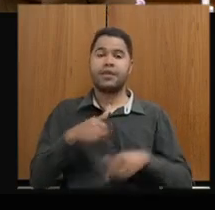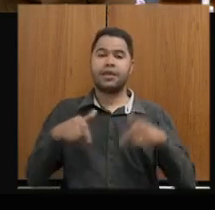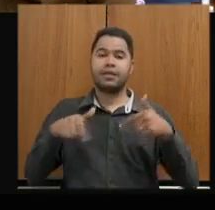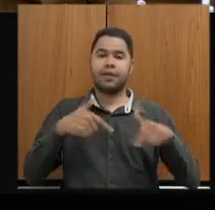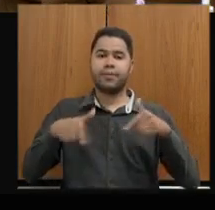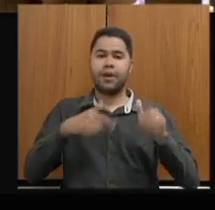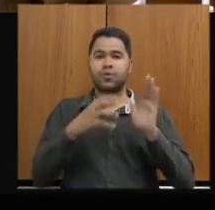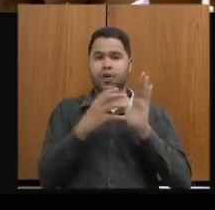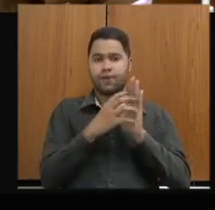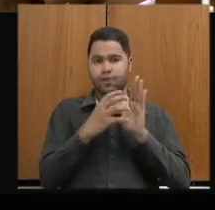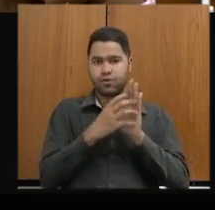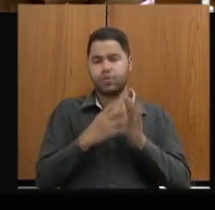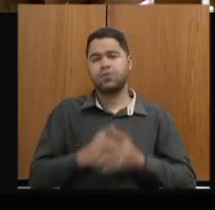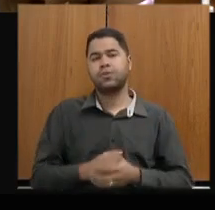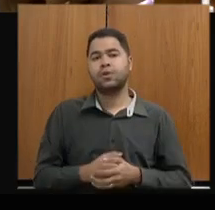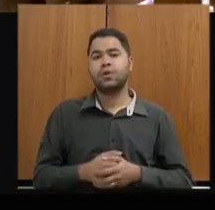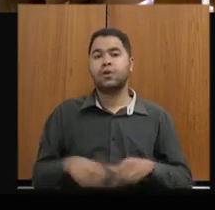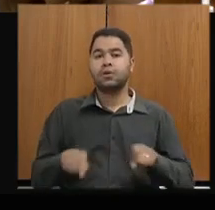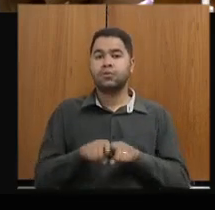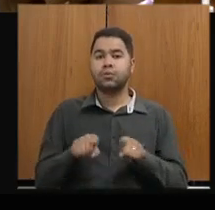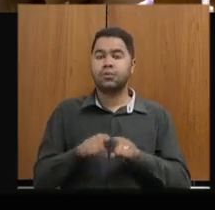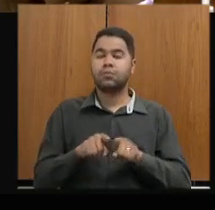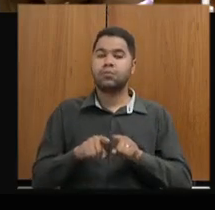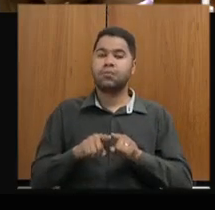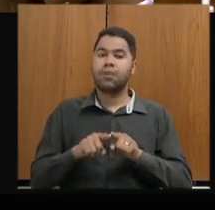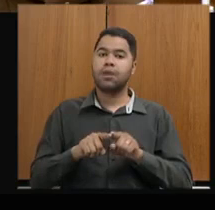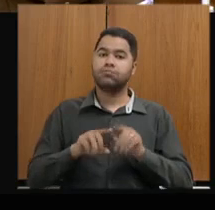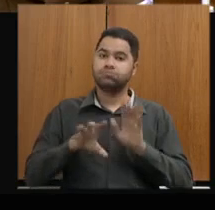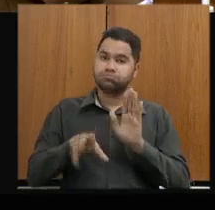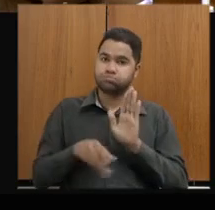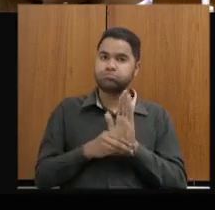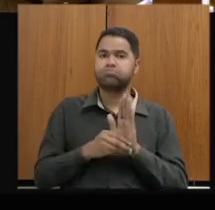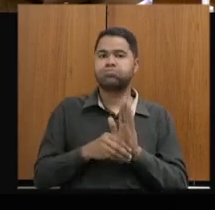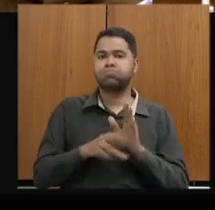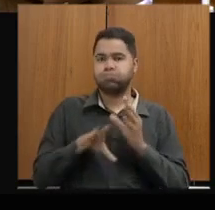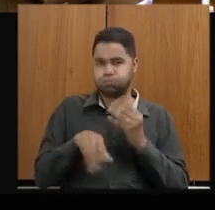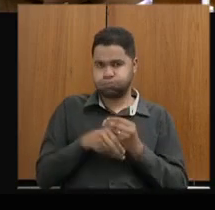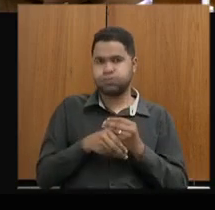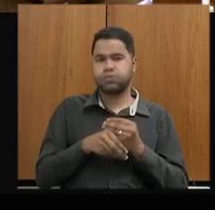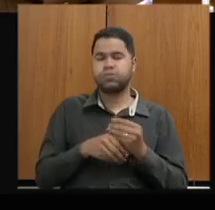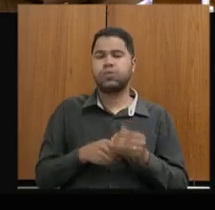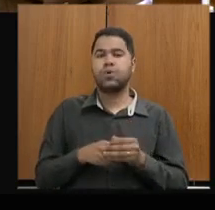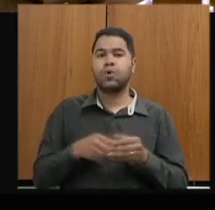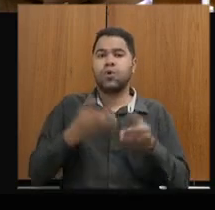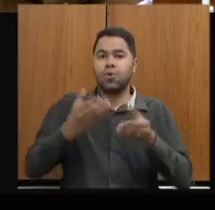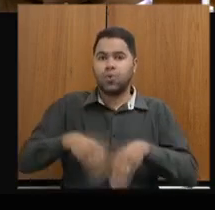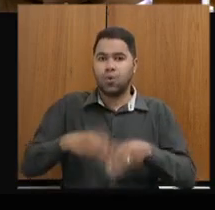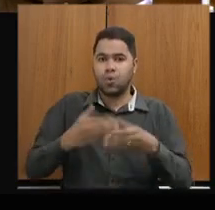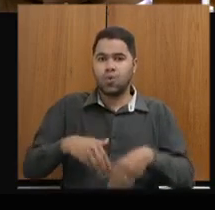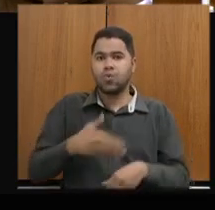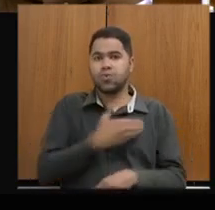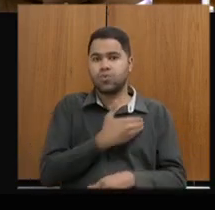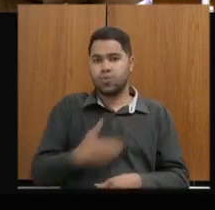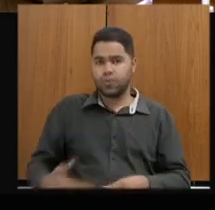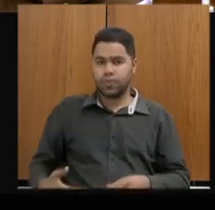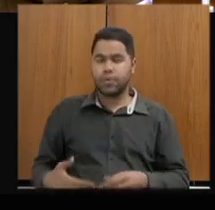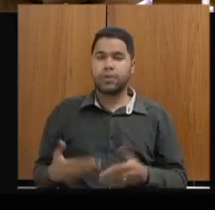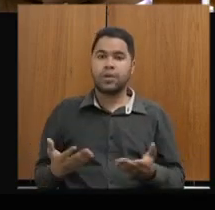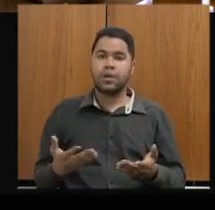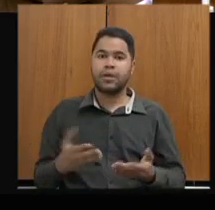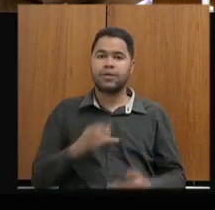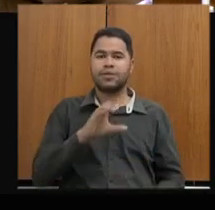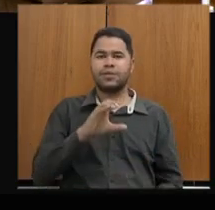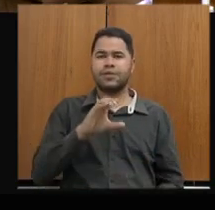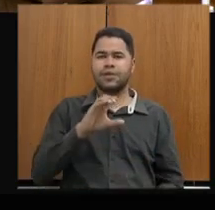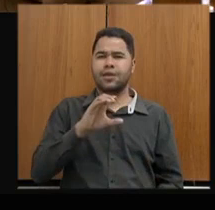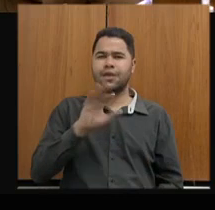mineiro nós incluímos e nesse ano né o concurso né público que é para ter para o